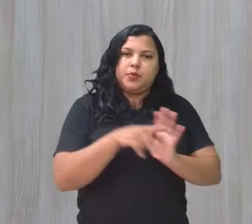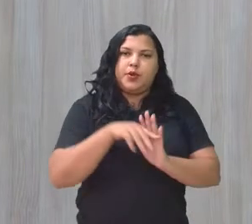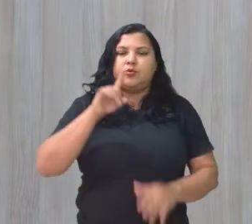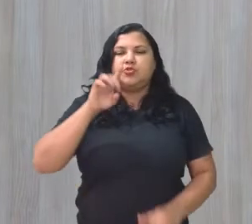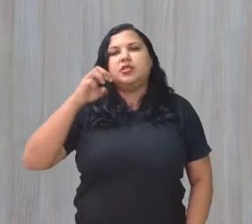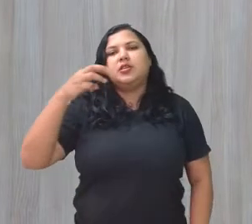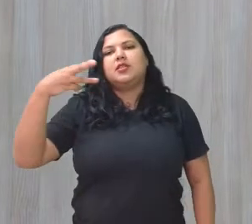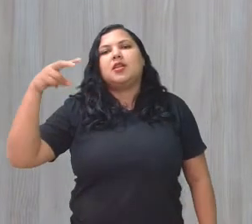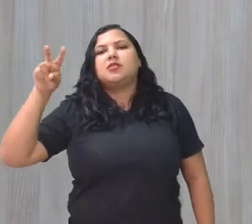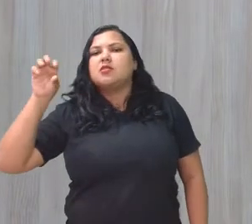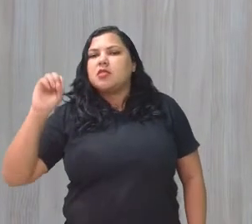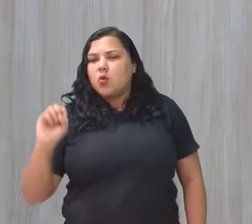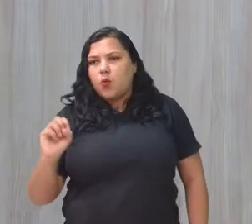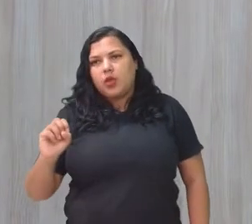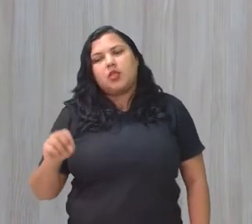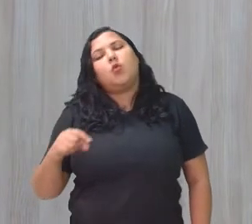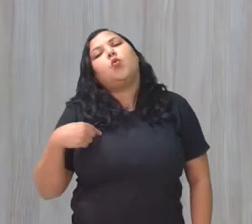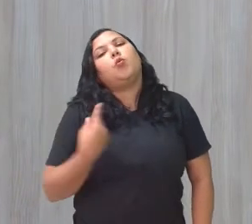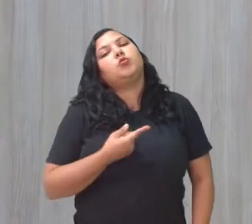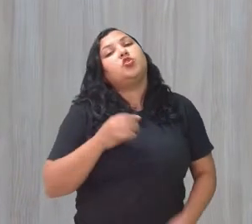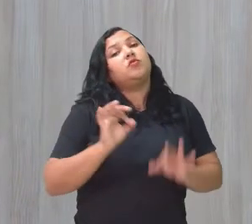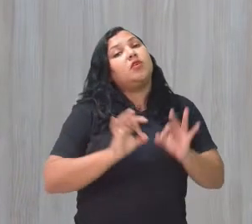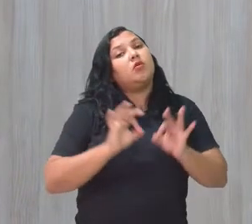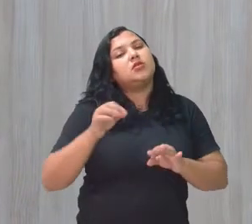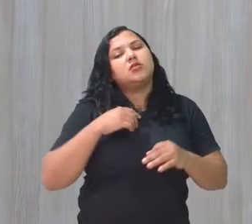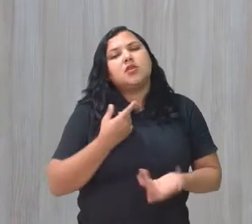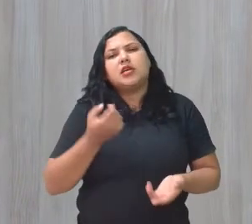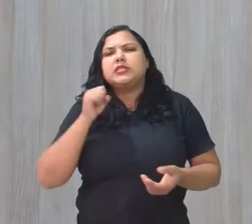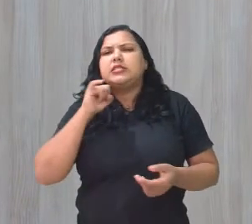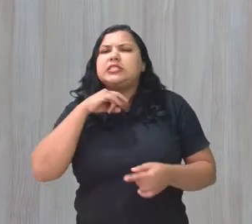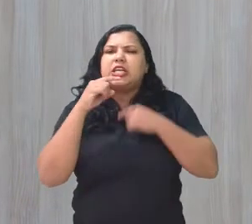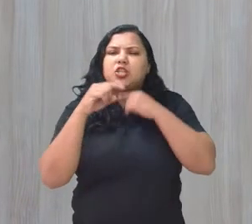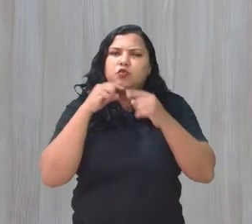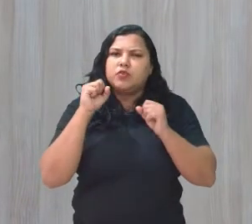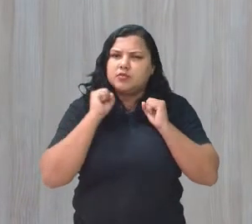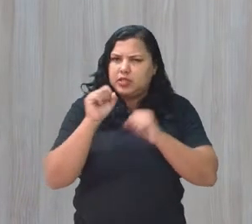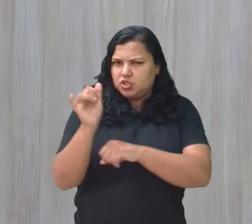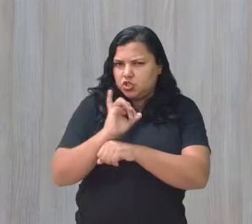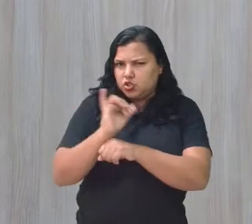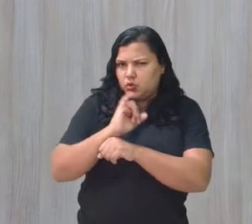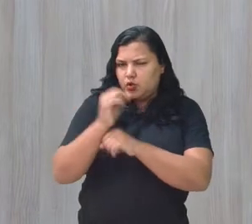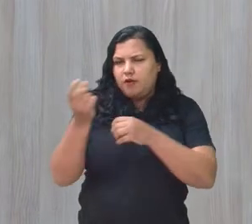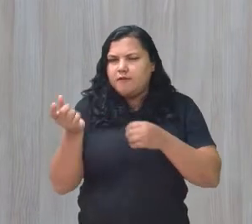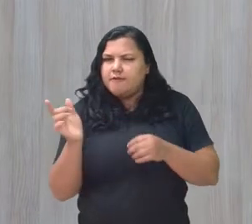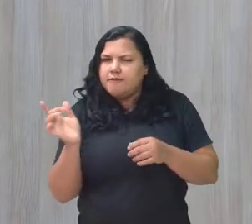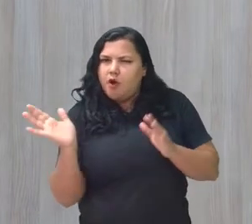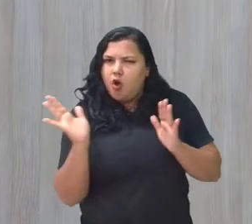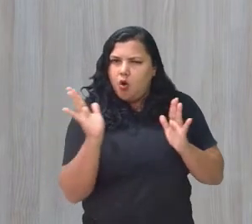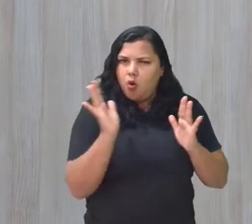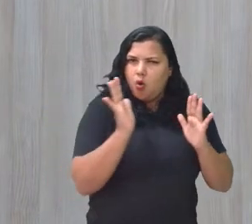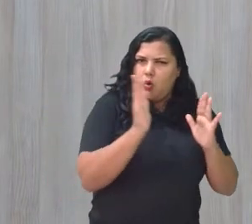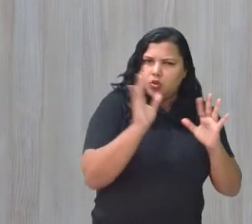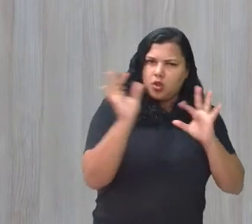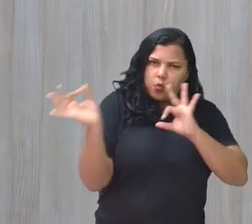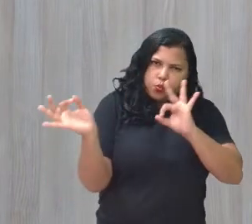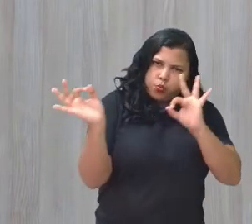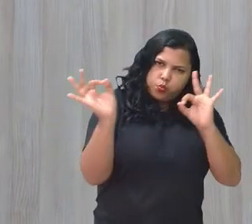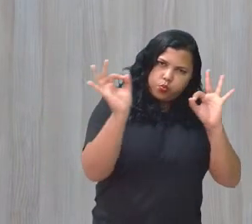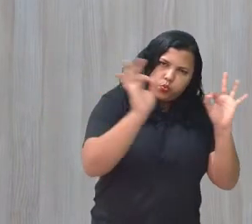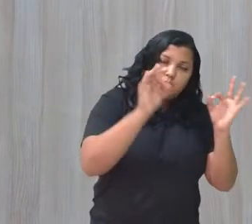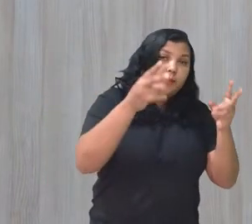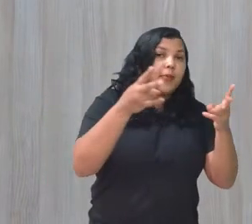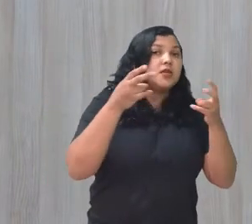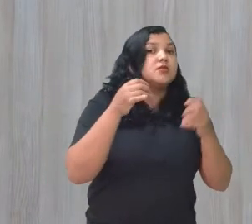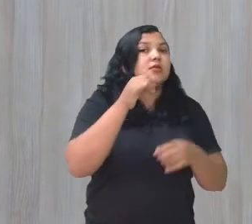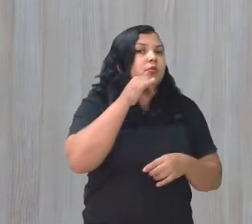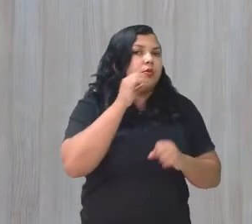claro até esse momento, o que é que a gente vai fazer. Se tem alguma dúvida, está vendo pelo YouTube, volta um pouquinho e reveja lá os exemplos,